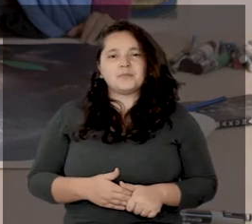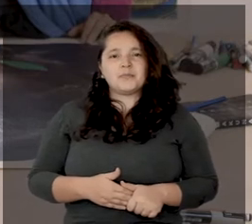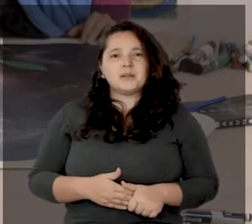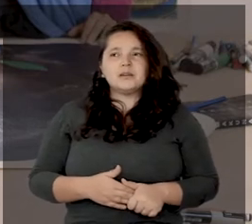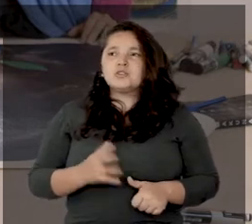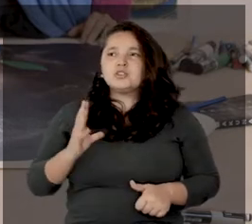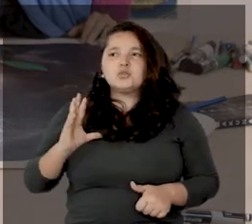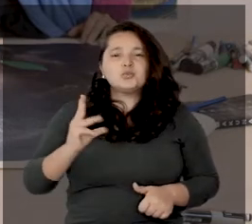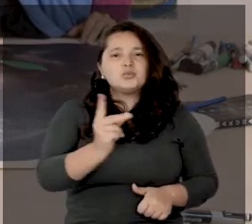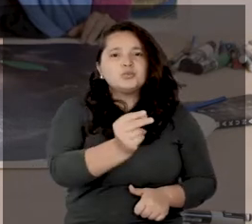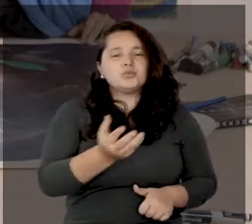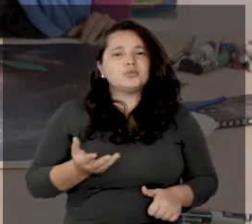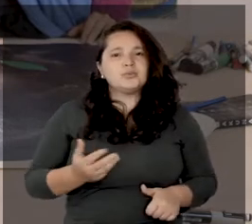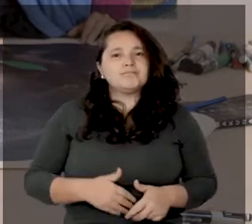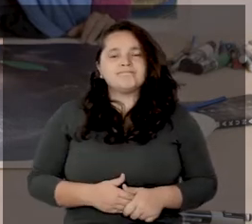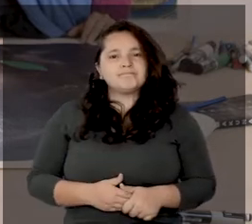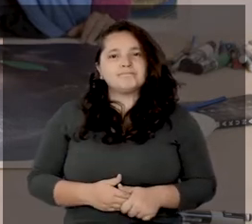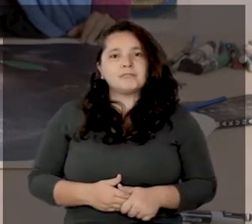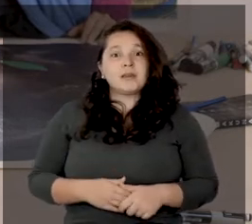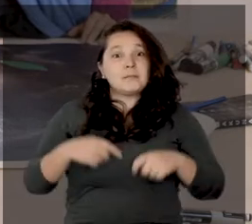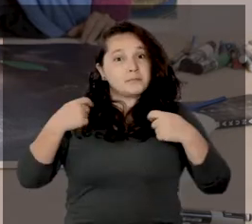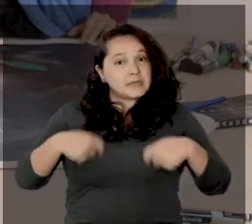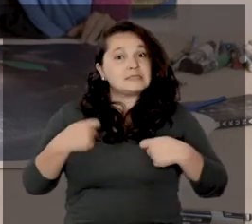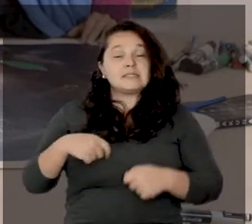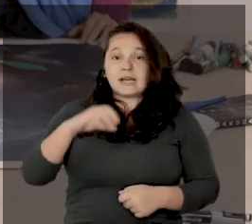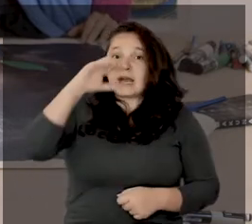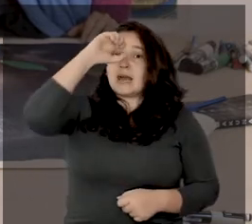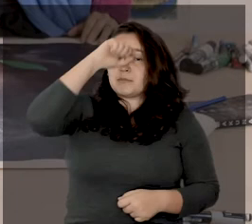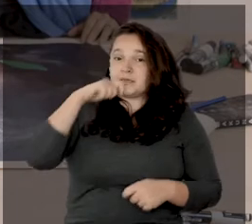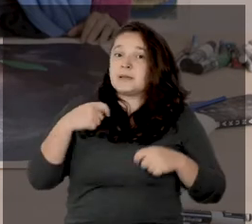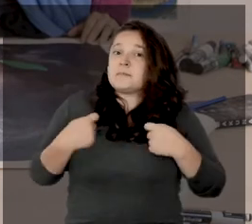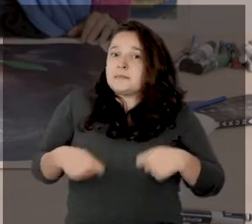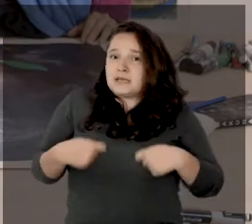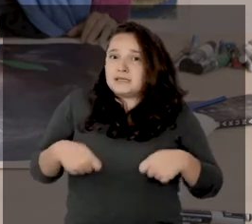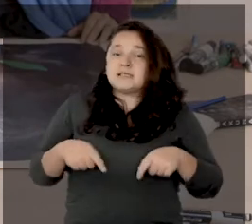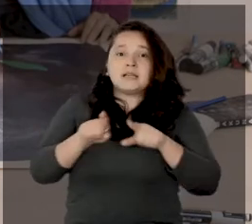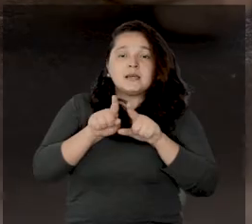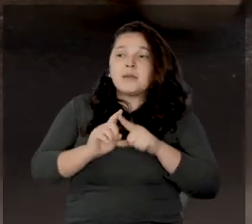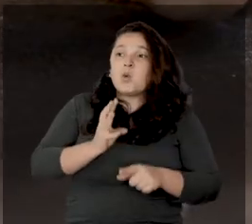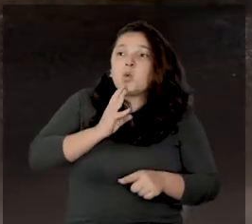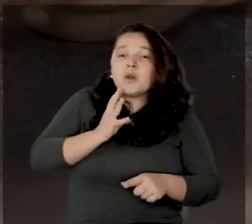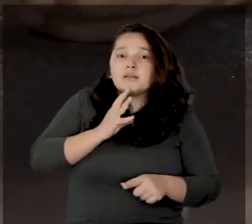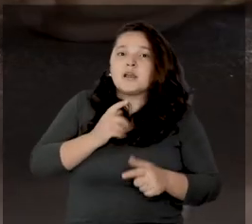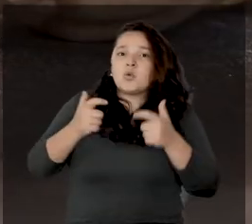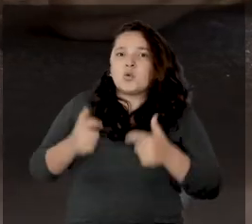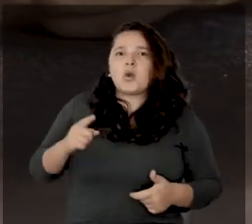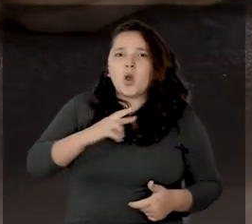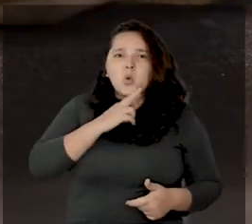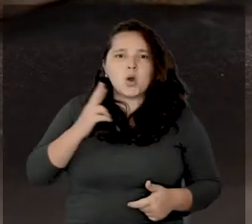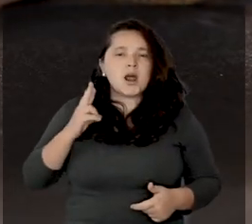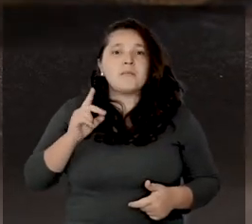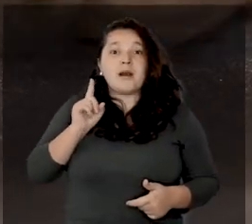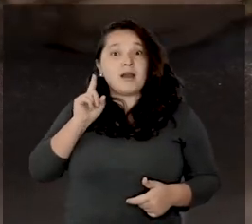de tudo que essa turma ainda precisa ou ainda vai querer, com certeza, explorar. Roraima ainda é um lugar,